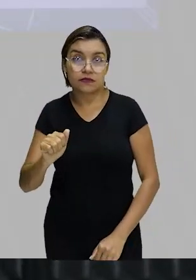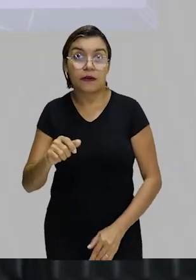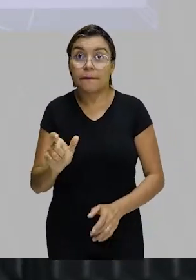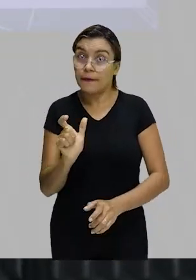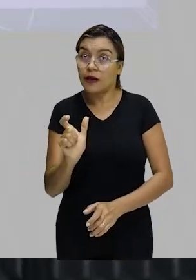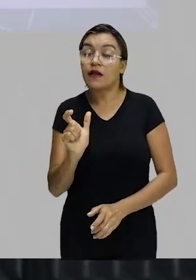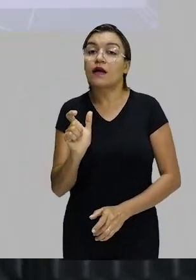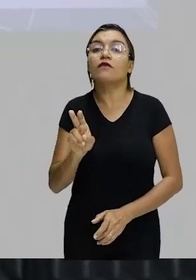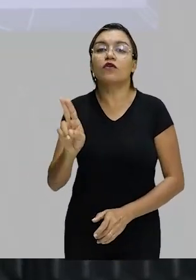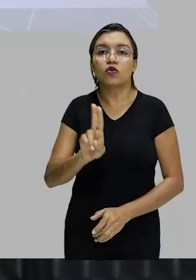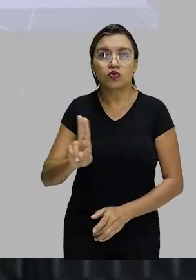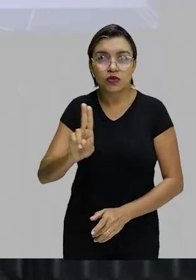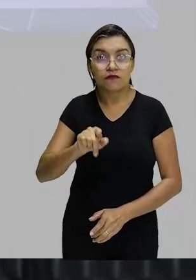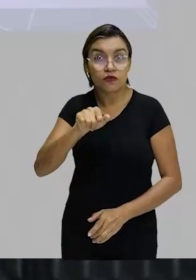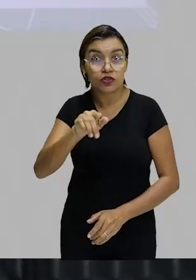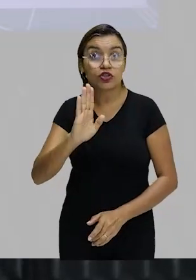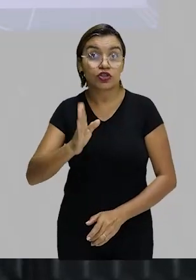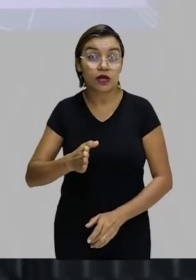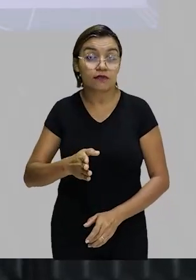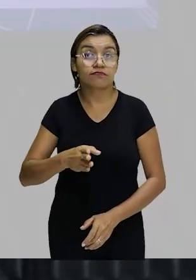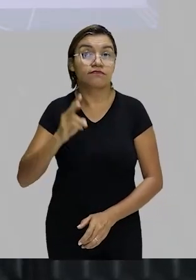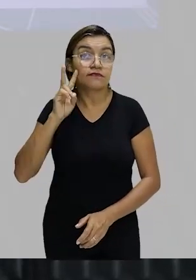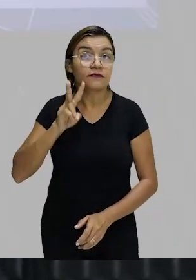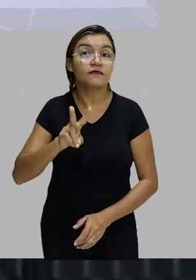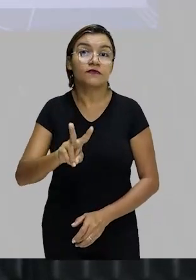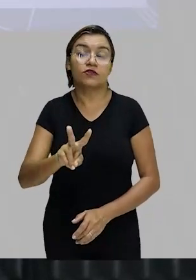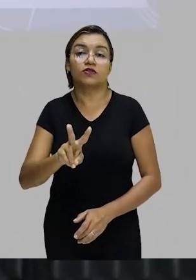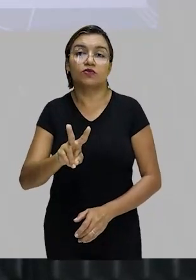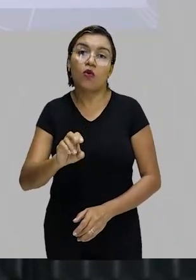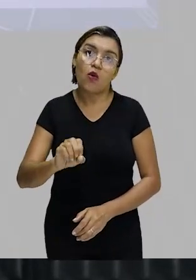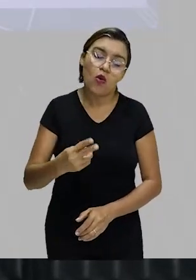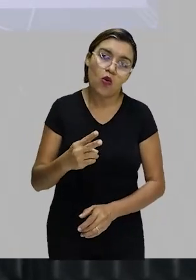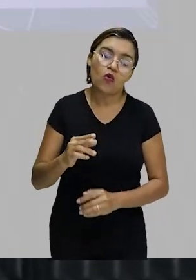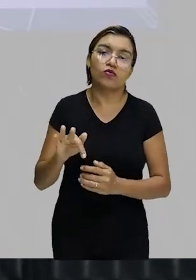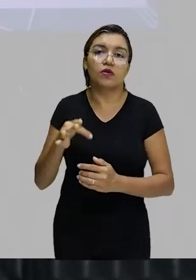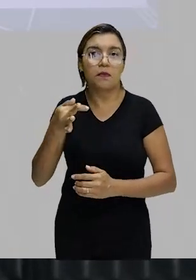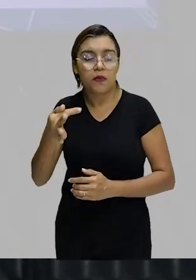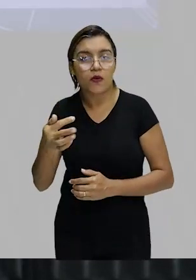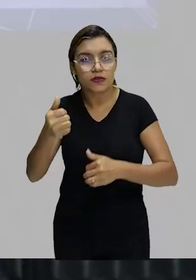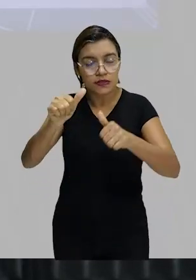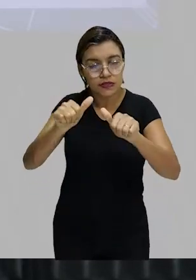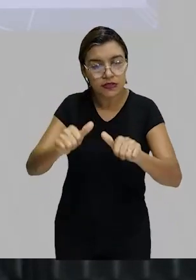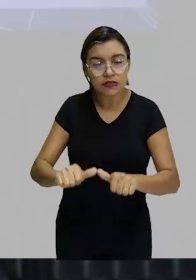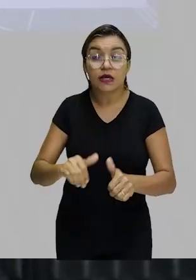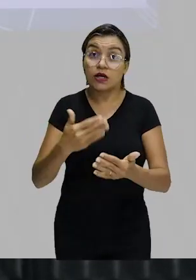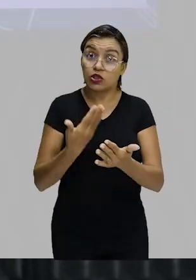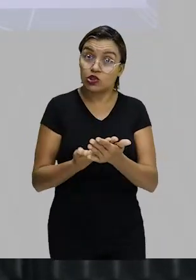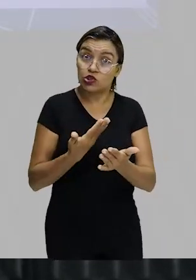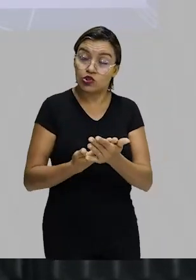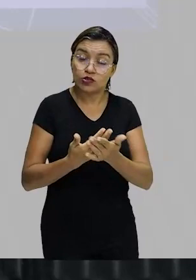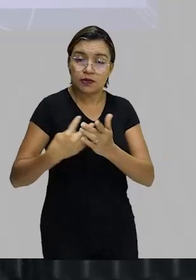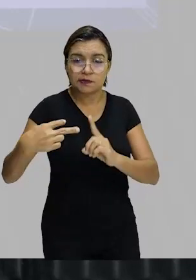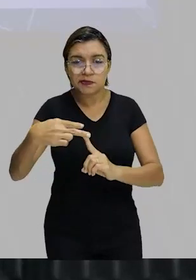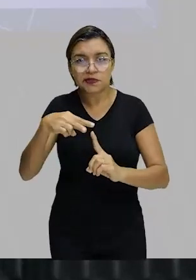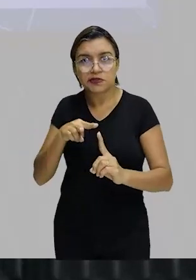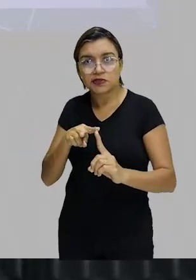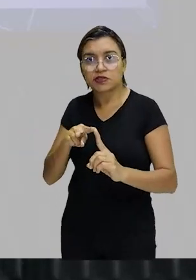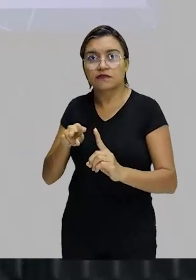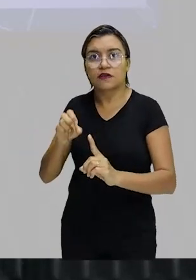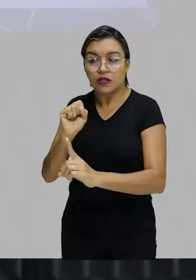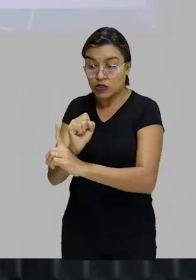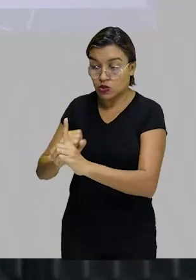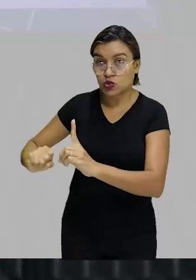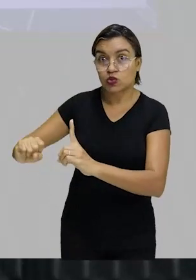também já viram ou ainda poderão analisar e estudar na perspectiva da sociologia ou mesmo